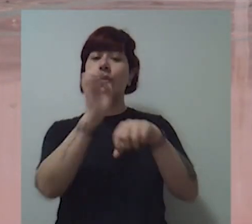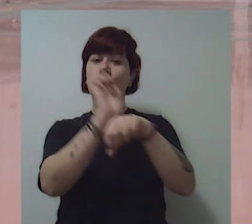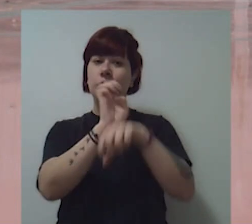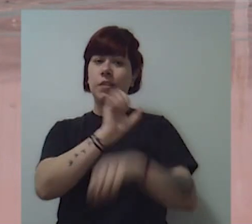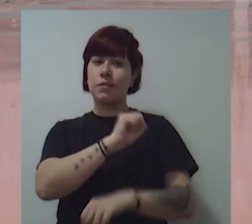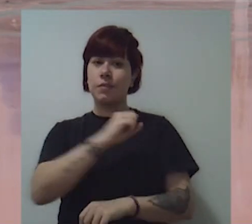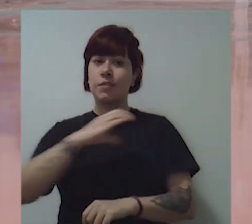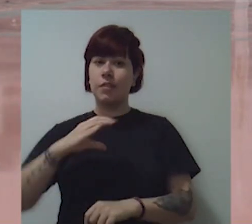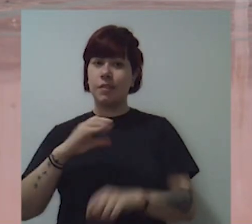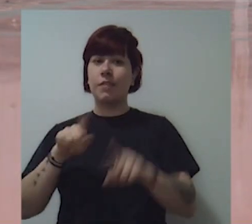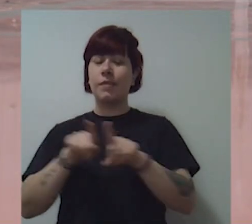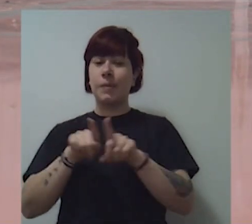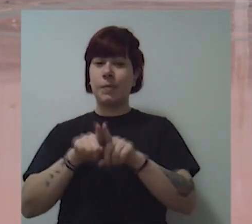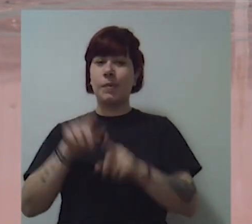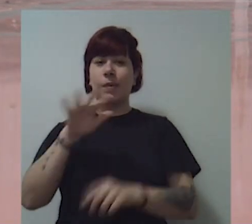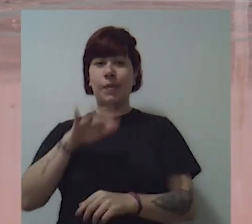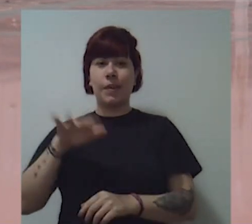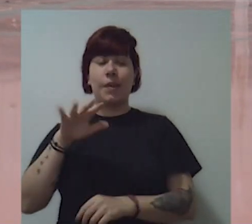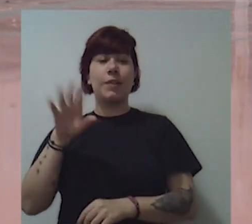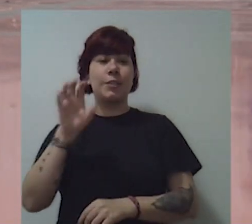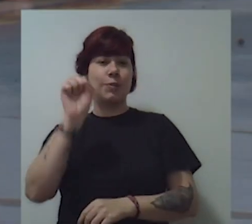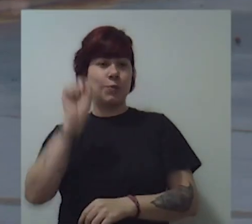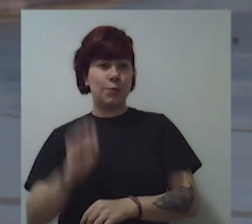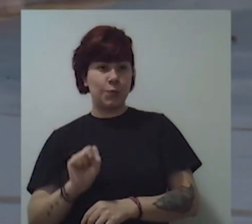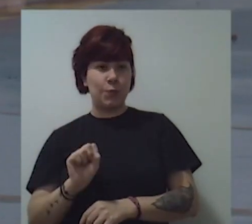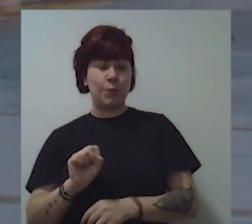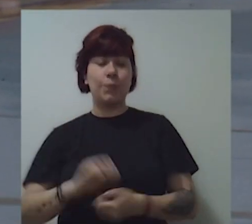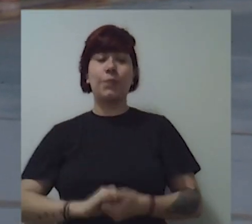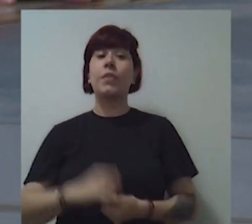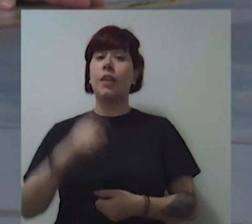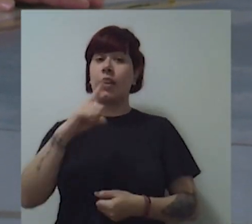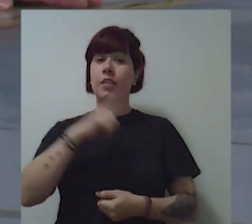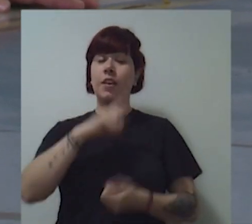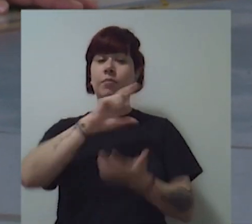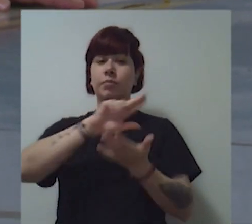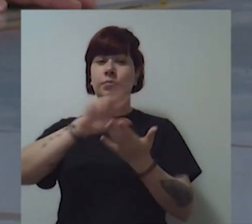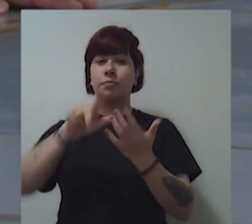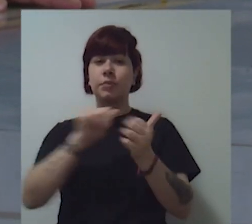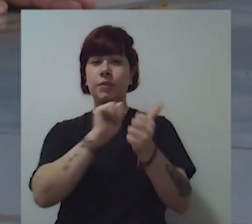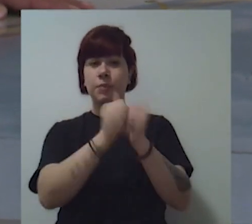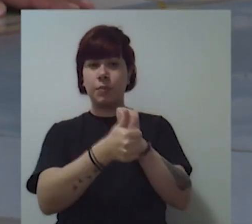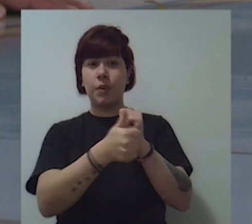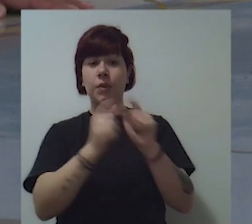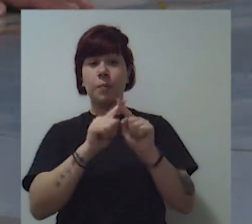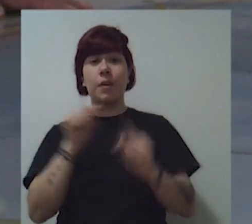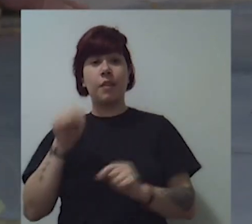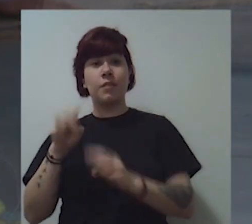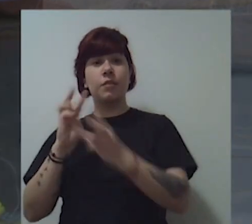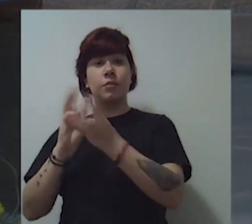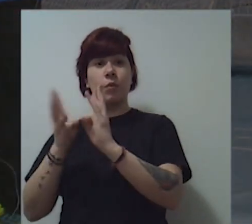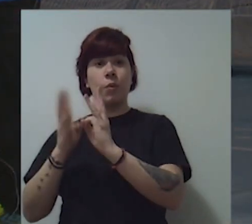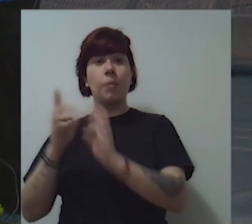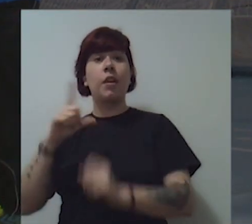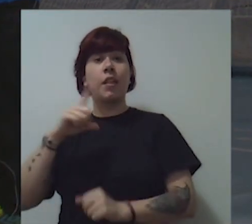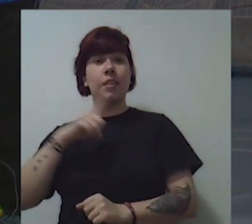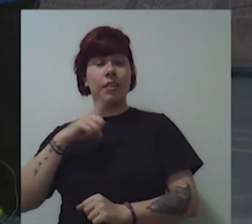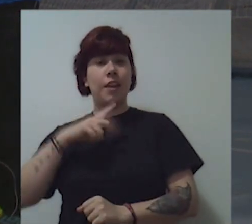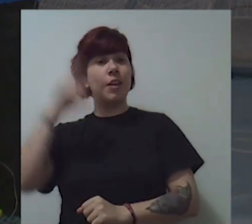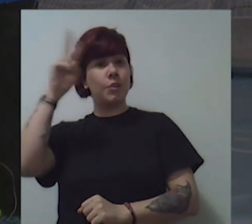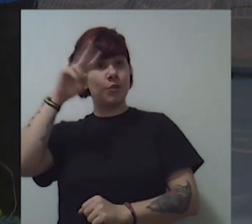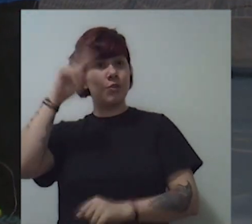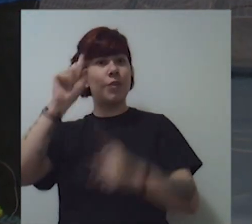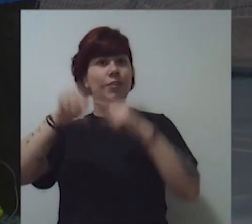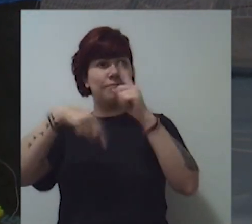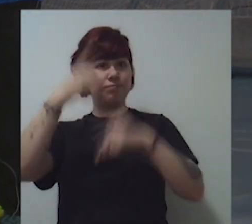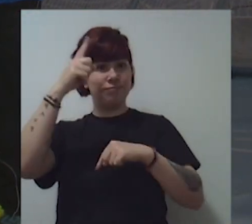o Parajasque, a Regional Sul e a Copa Sul. Assim como em diversos outros esportes, no goalball também existem alunos